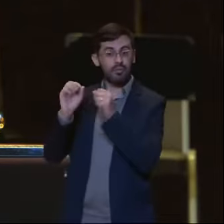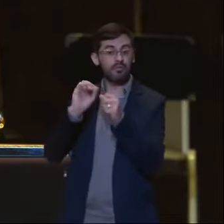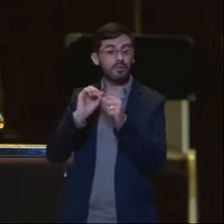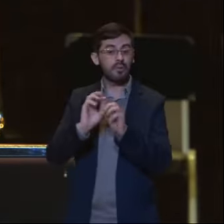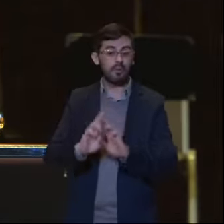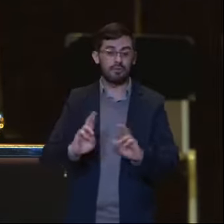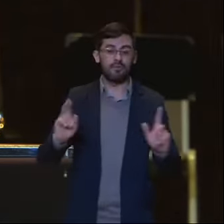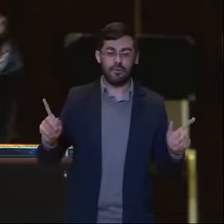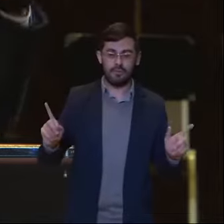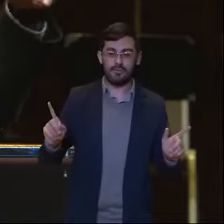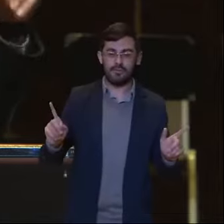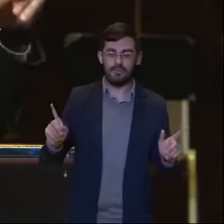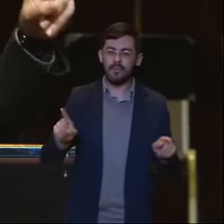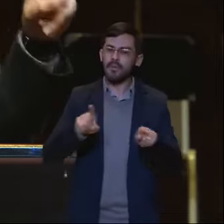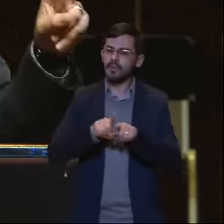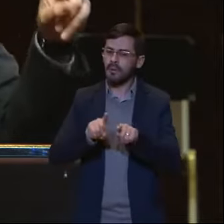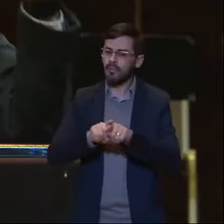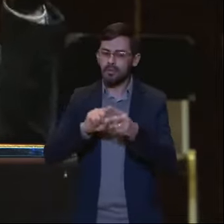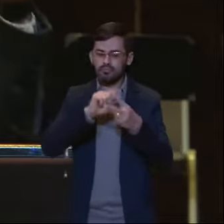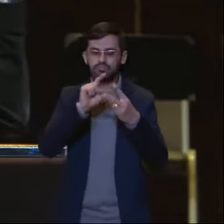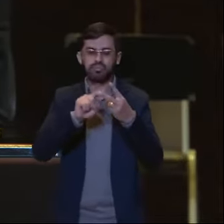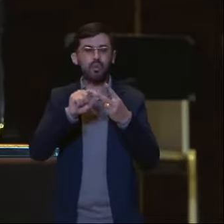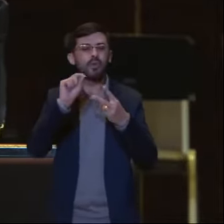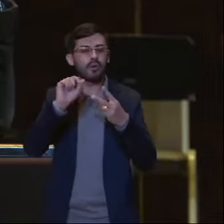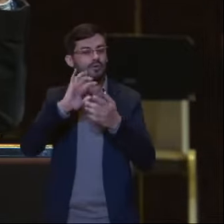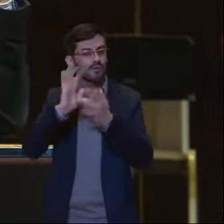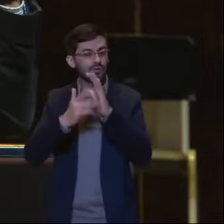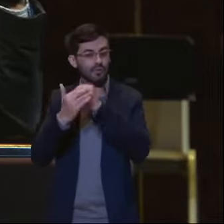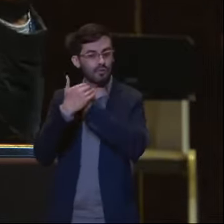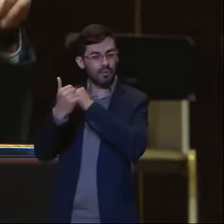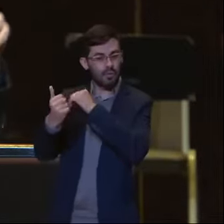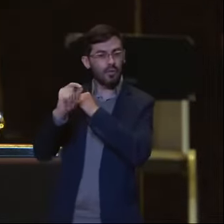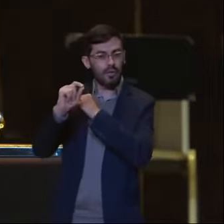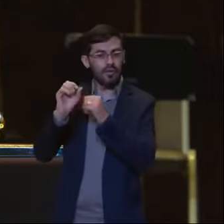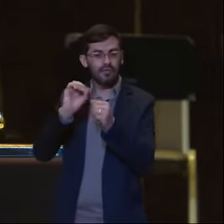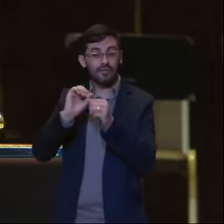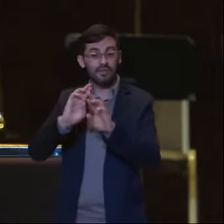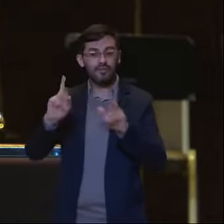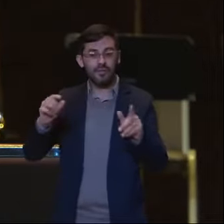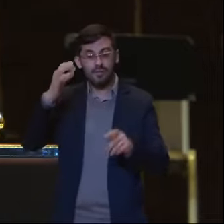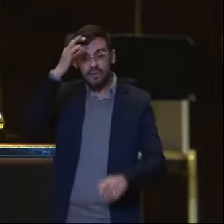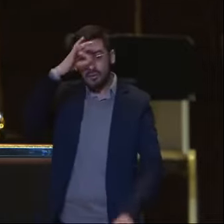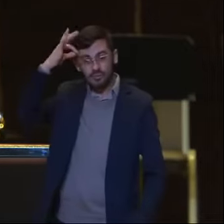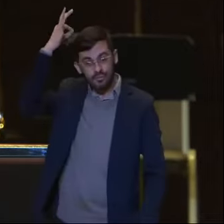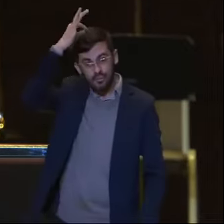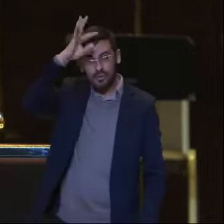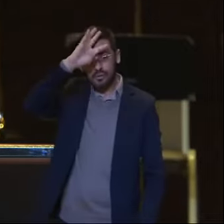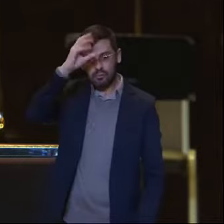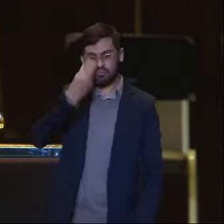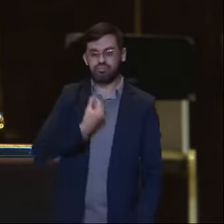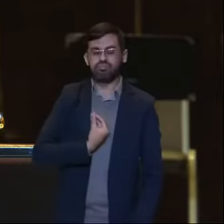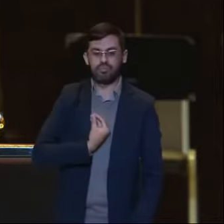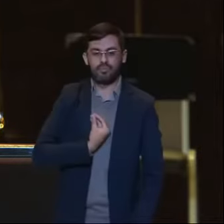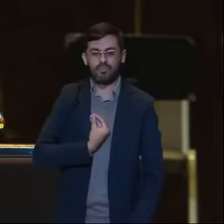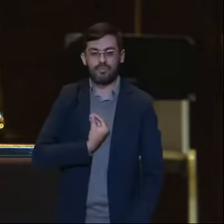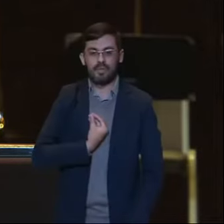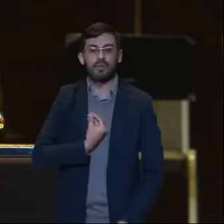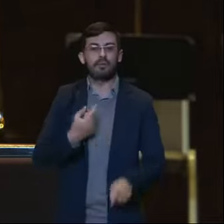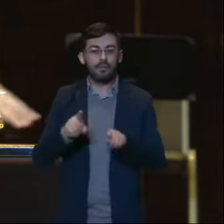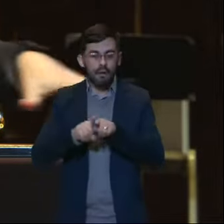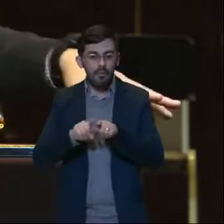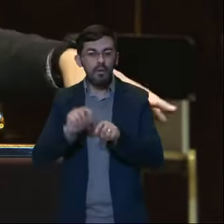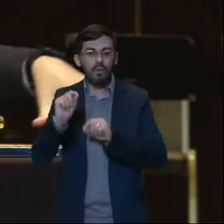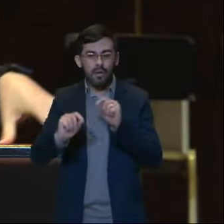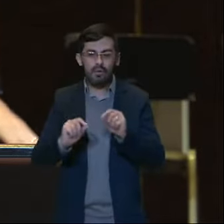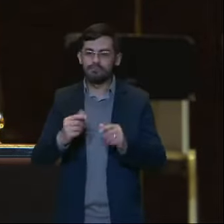diferentes. Jesus nos chamou para sermos diferentes na nossa espiritualidade, na forma que vivemos essa mensagem, que